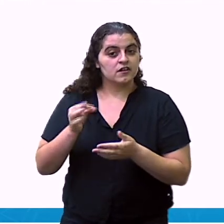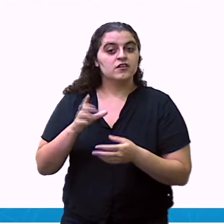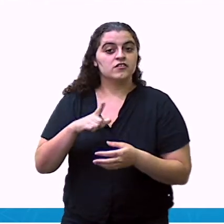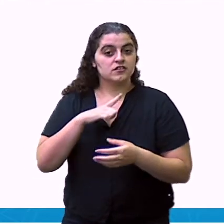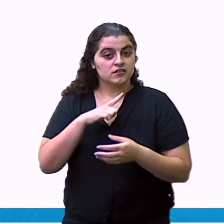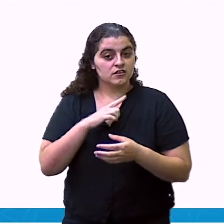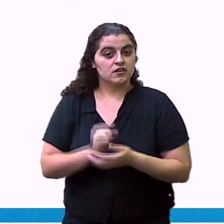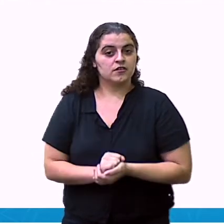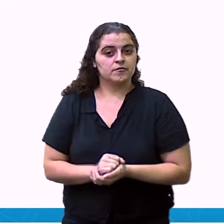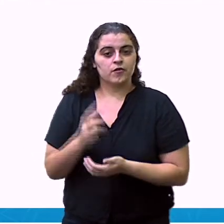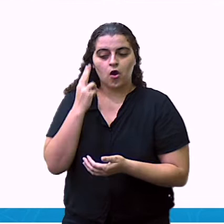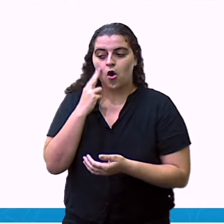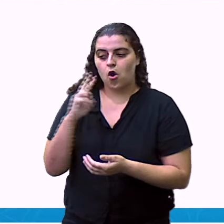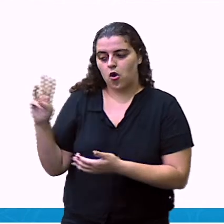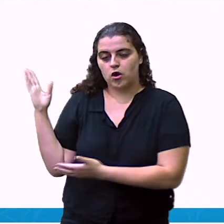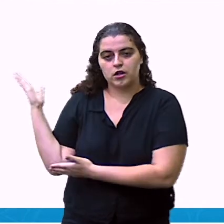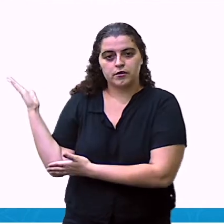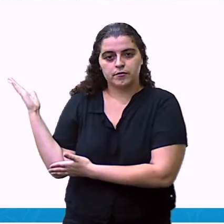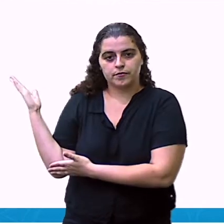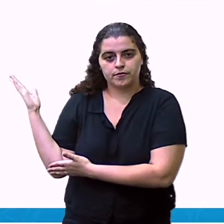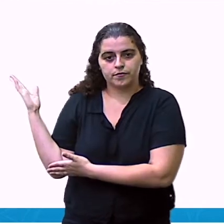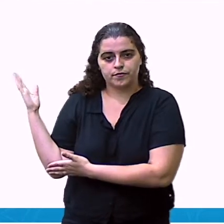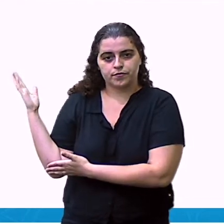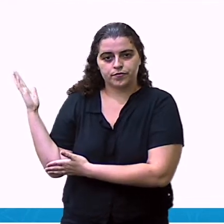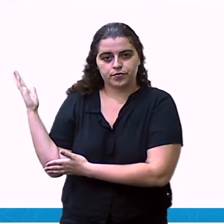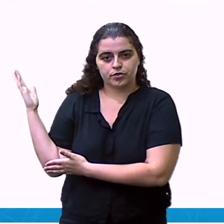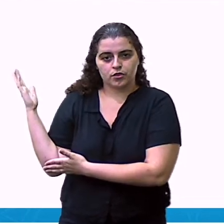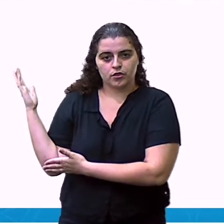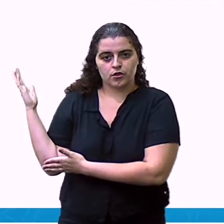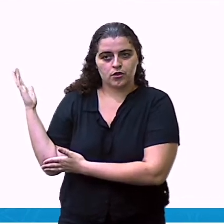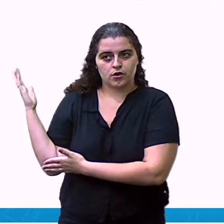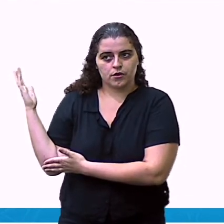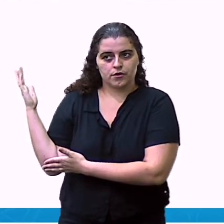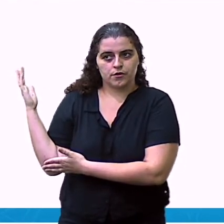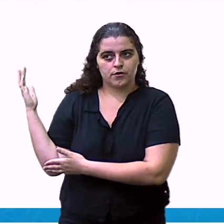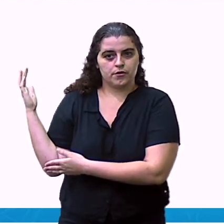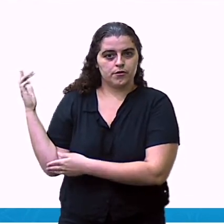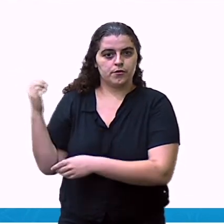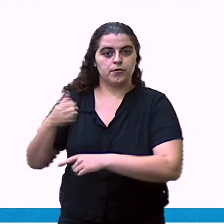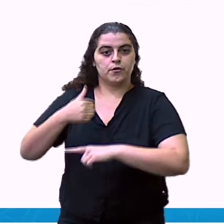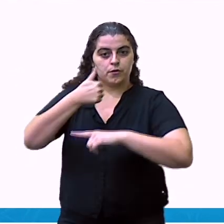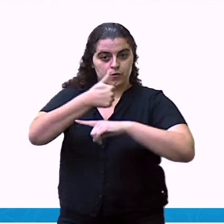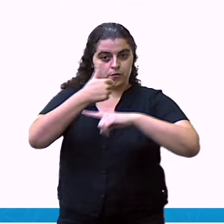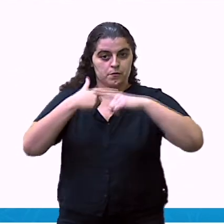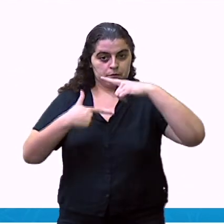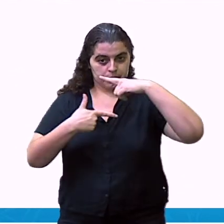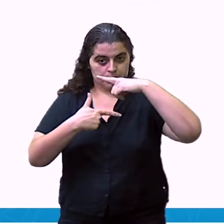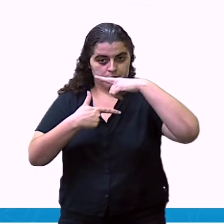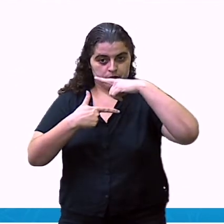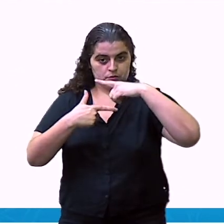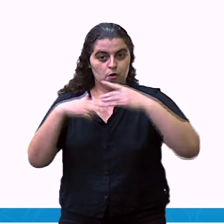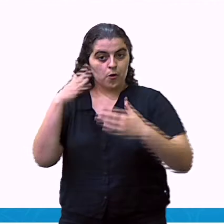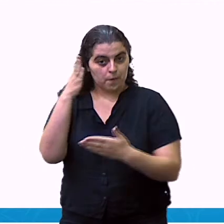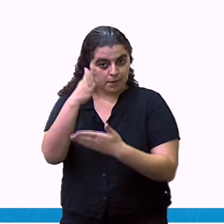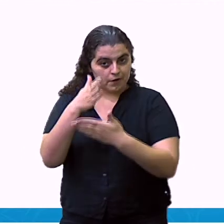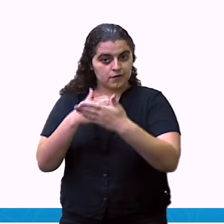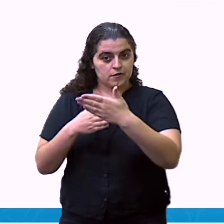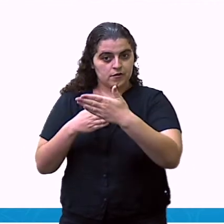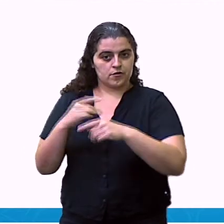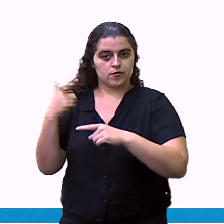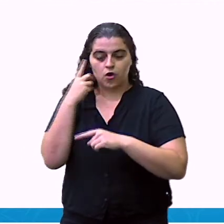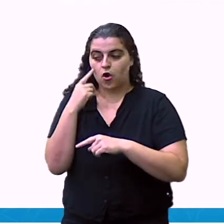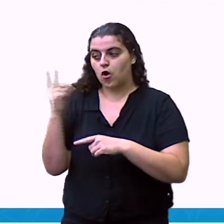forma correta de se ler e de escrever. Então, na primeira figura, nós temos um meio ou metade, ou seja,